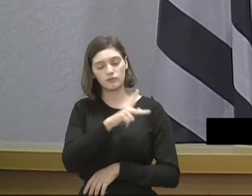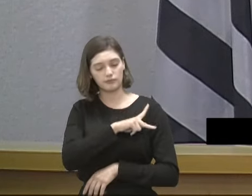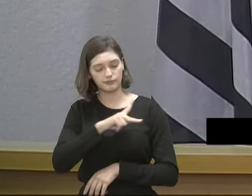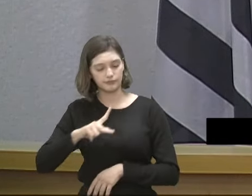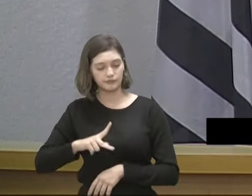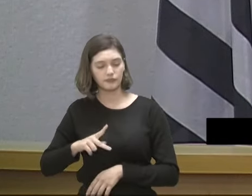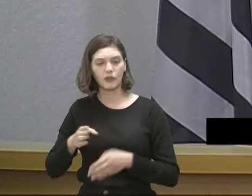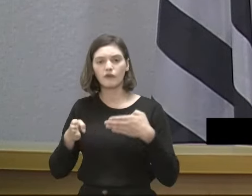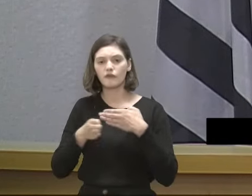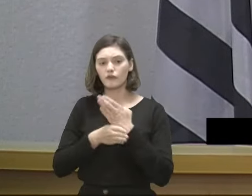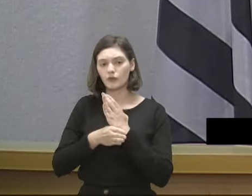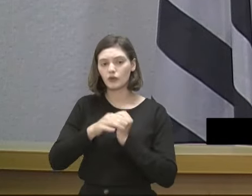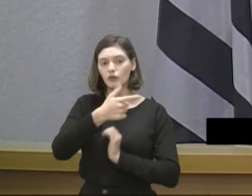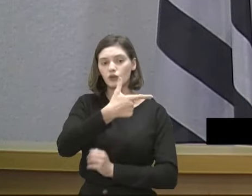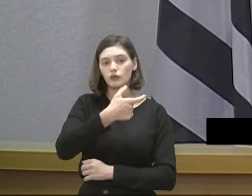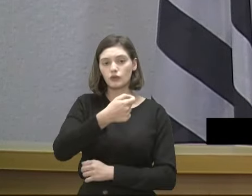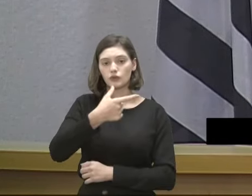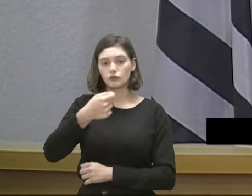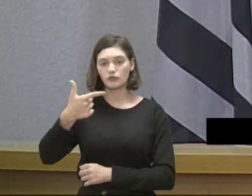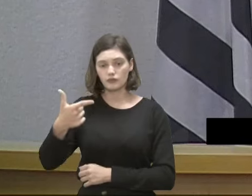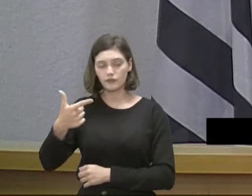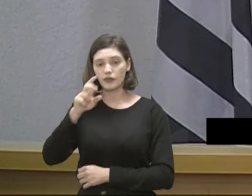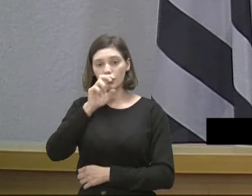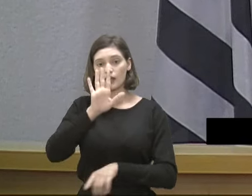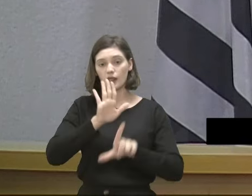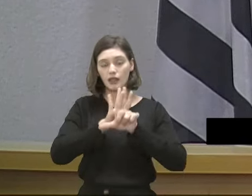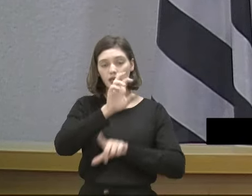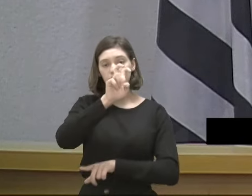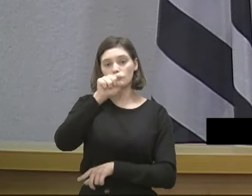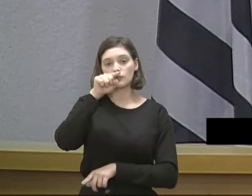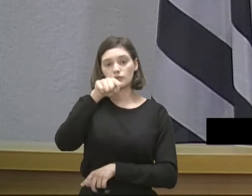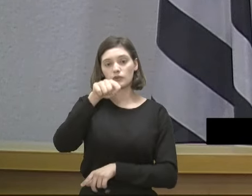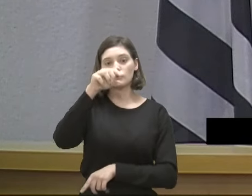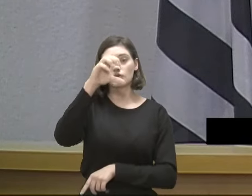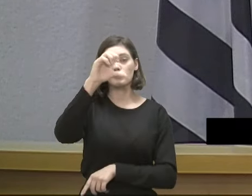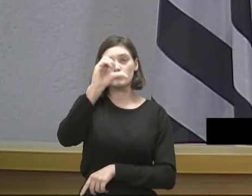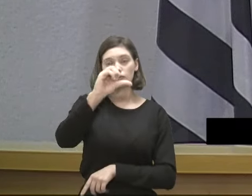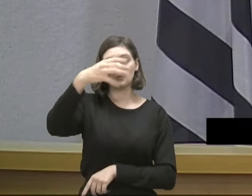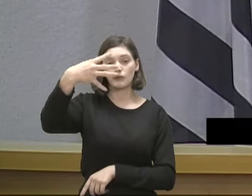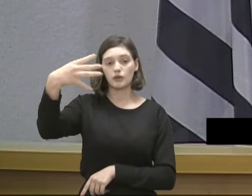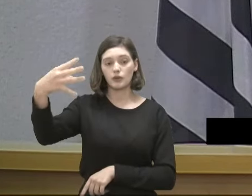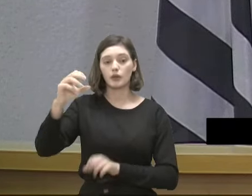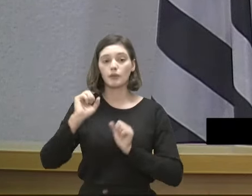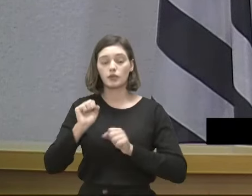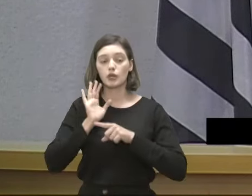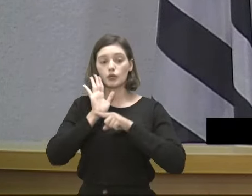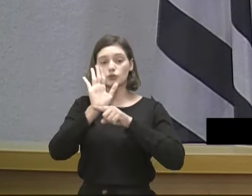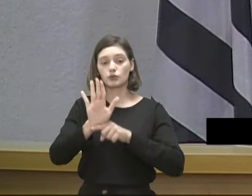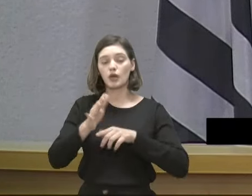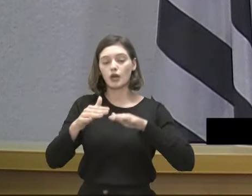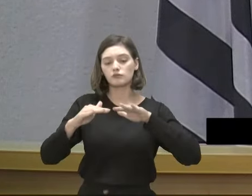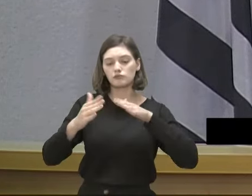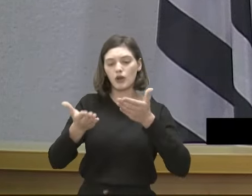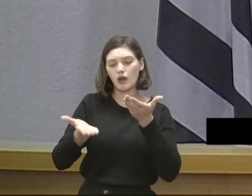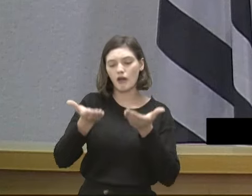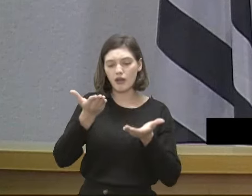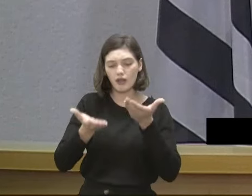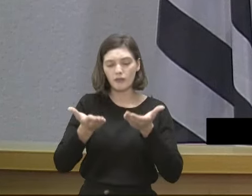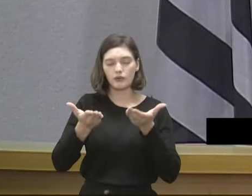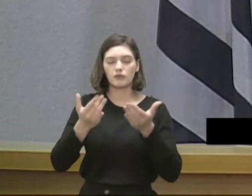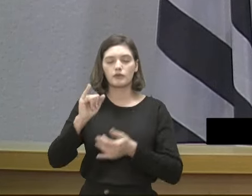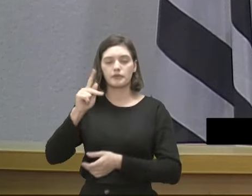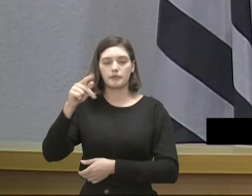Foi aprovada, né, em 2022, a Lei 5.744, que poderia contribuir com o equilíbrio do Instituto de